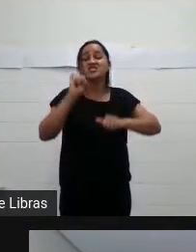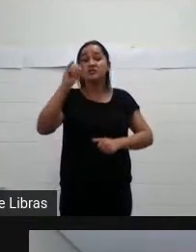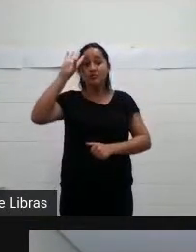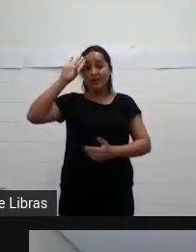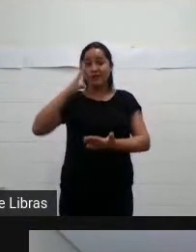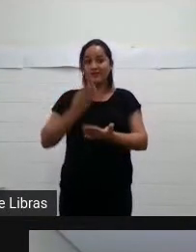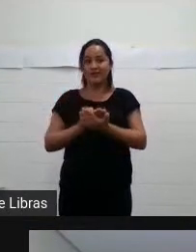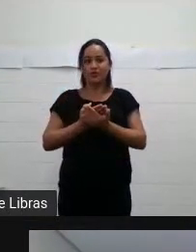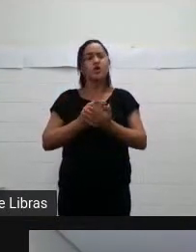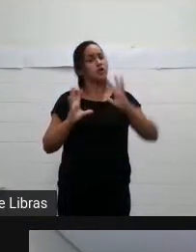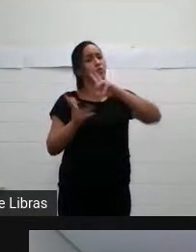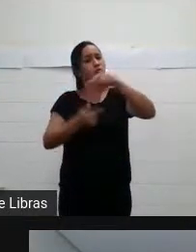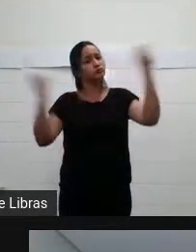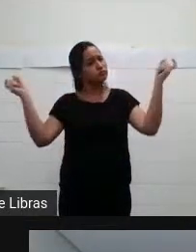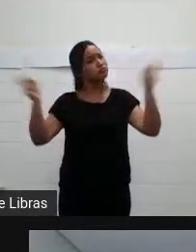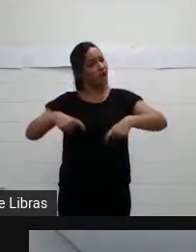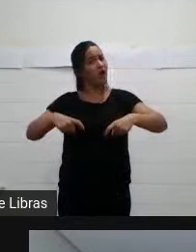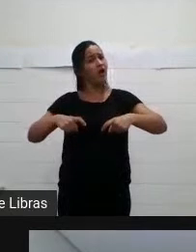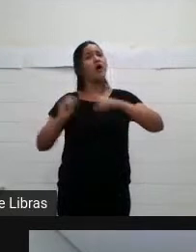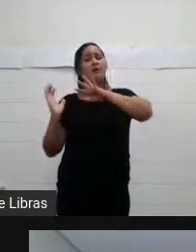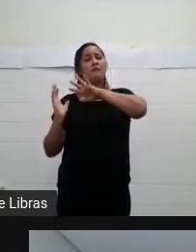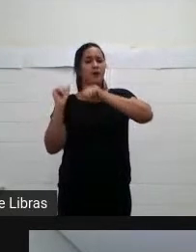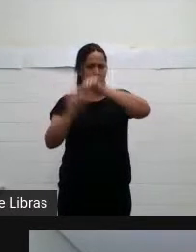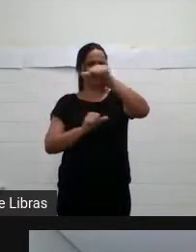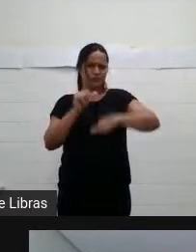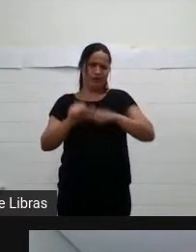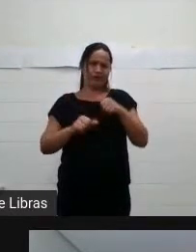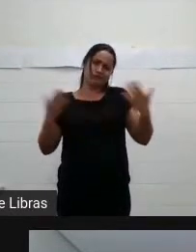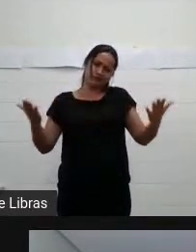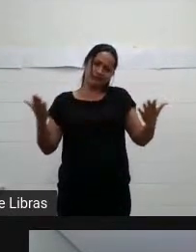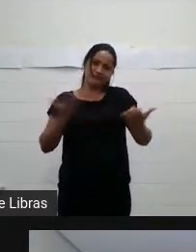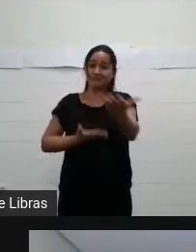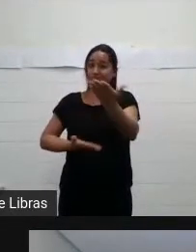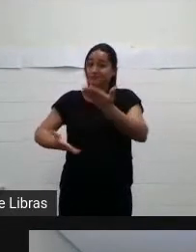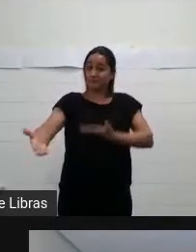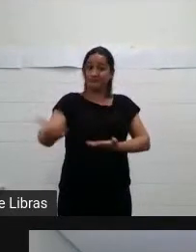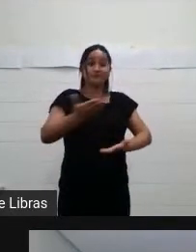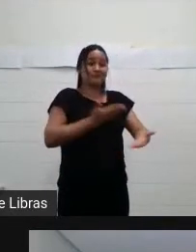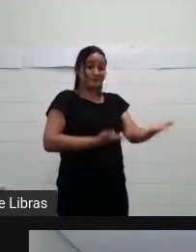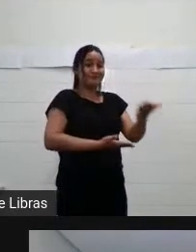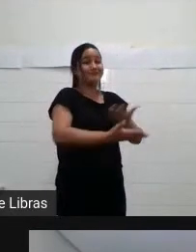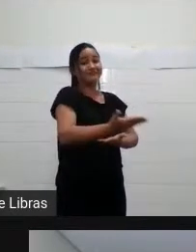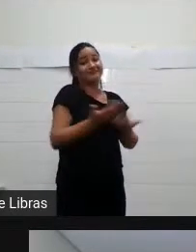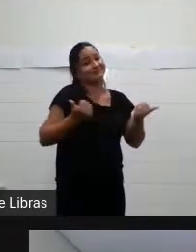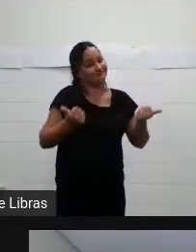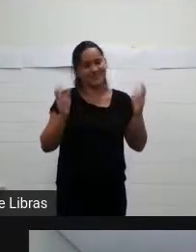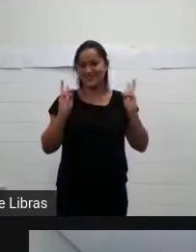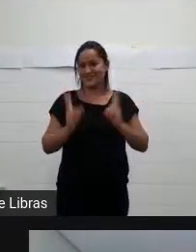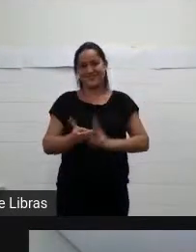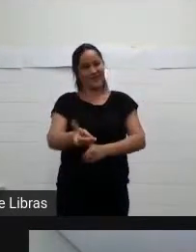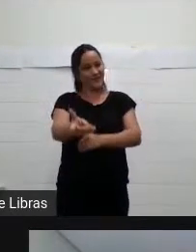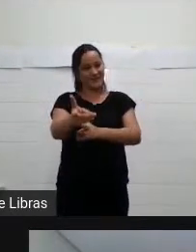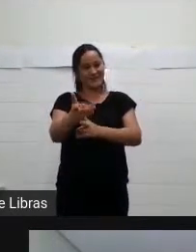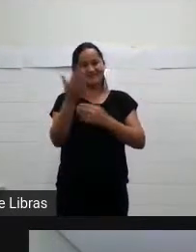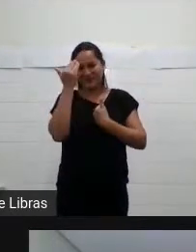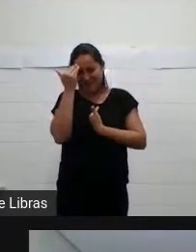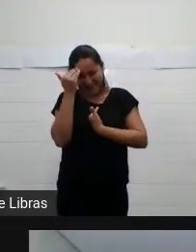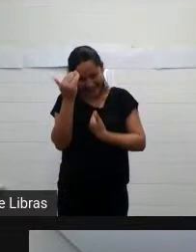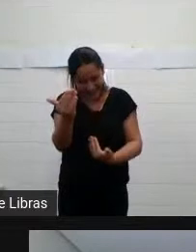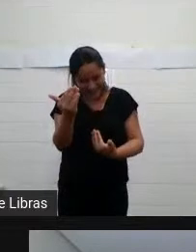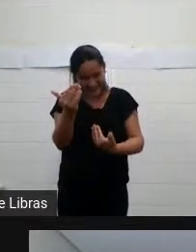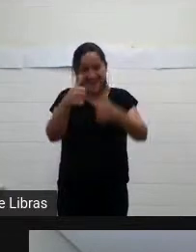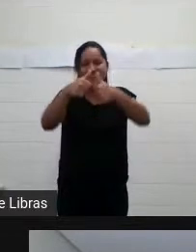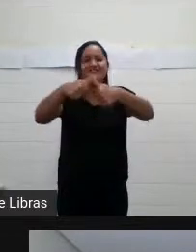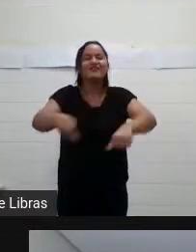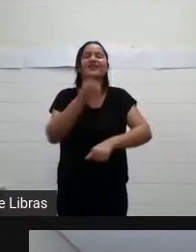nessa transformação. Então, acho que tem que ser sempre uma via, né, de mão dupla. Então, obrigada, fiquem